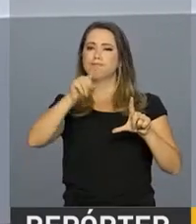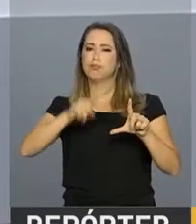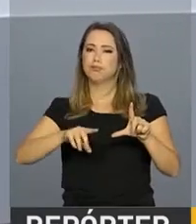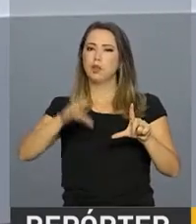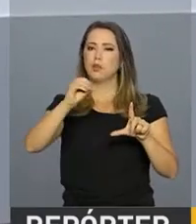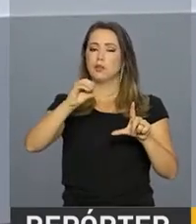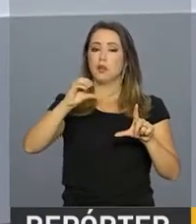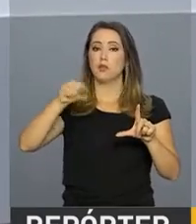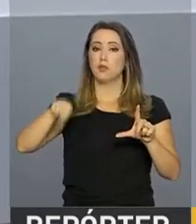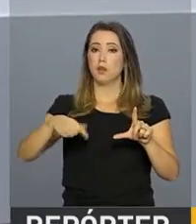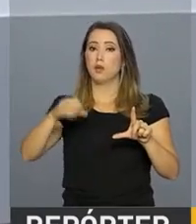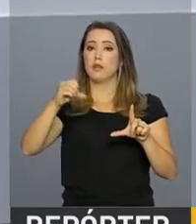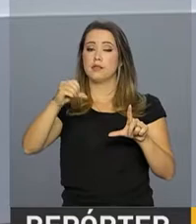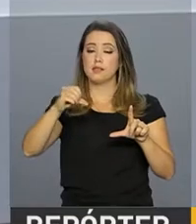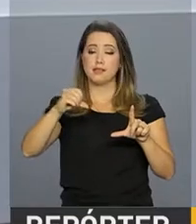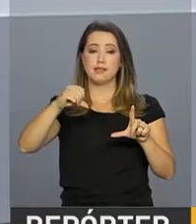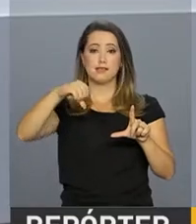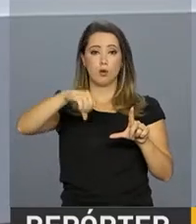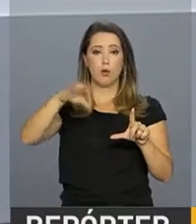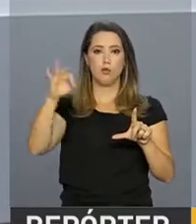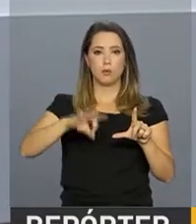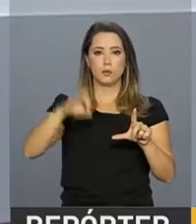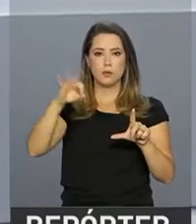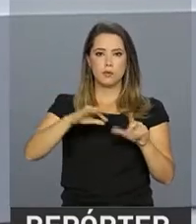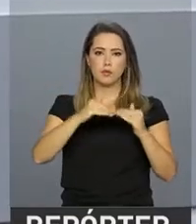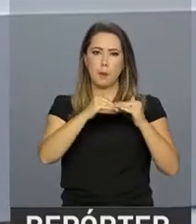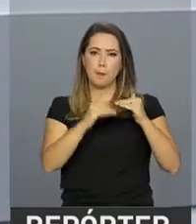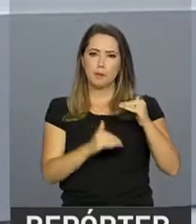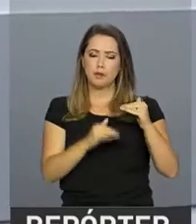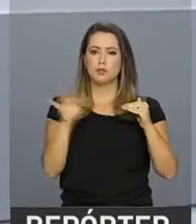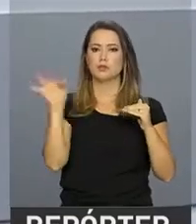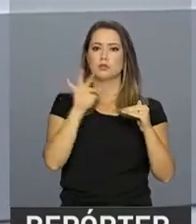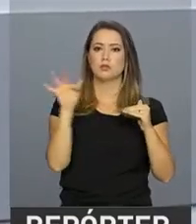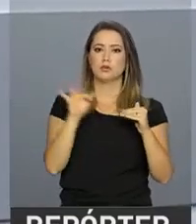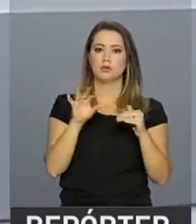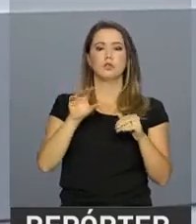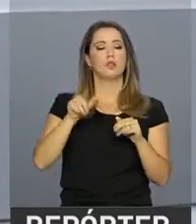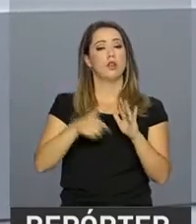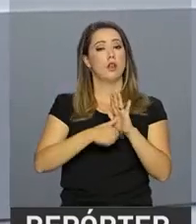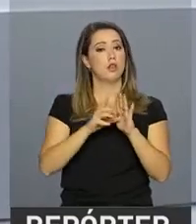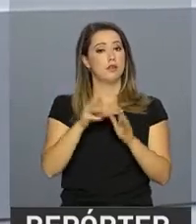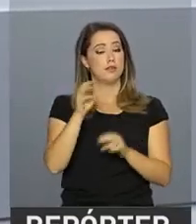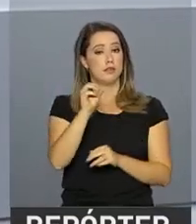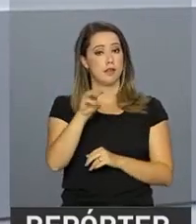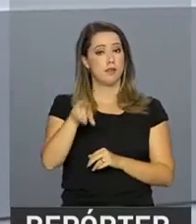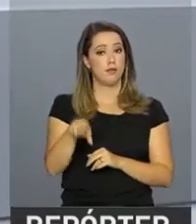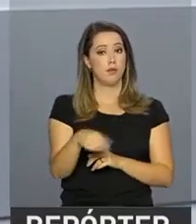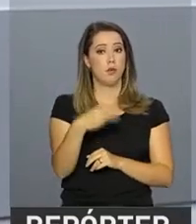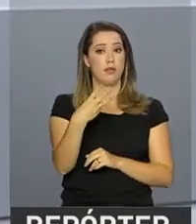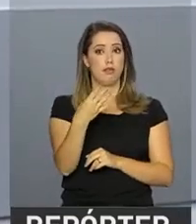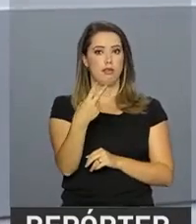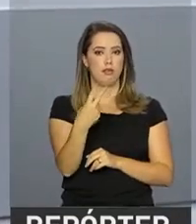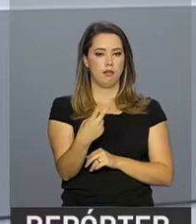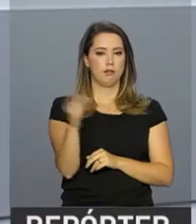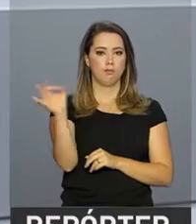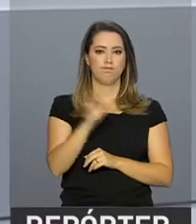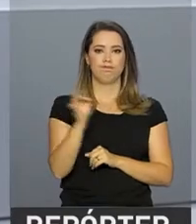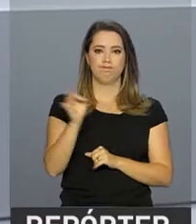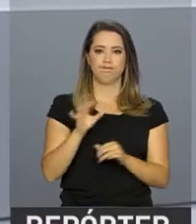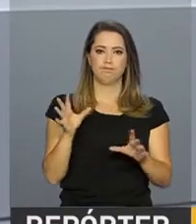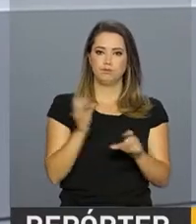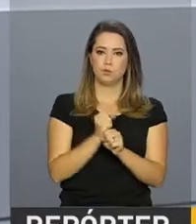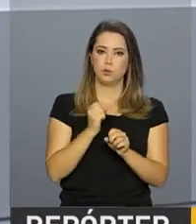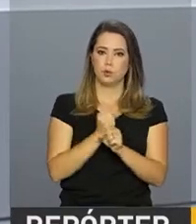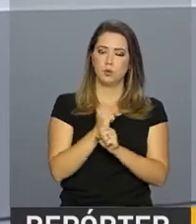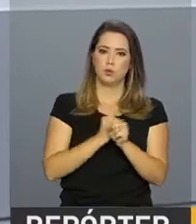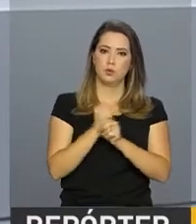0,09% no mês. O resultado ficou bem abaixo do resultado de fevereiro, de 0,32%. No acumulado do ano, o